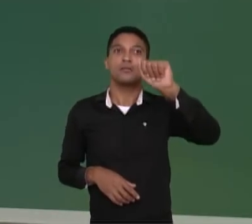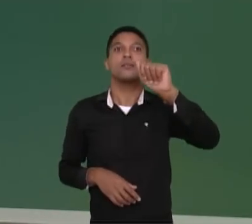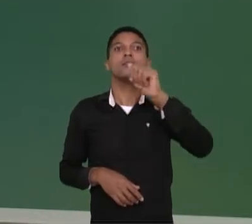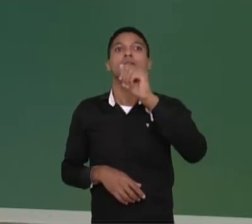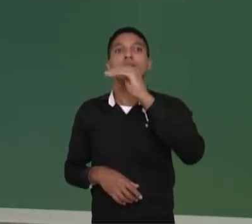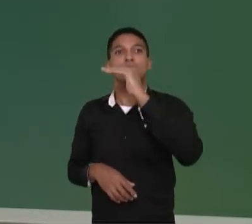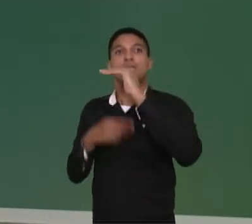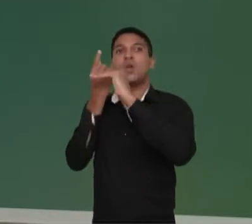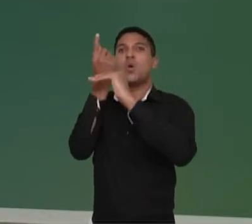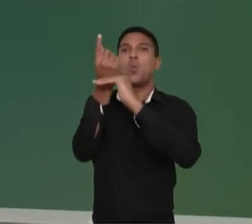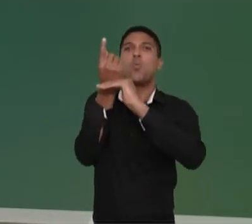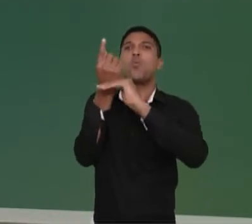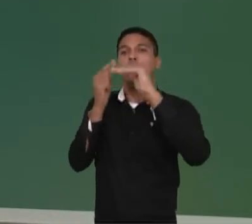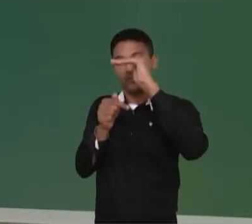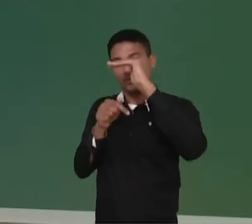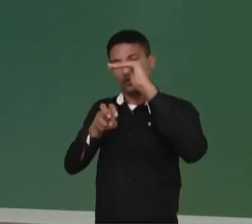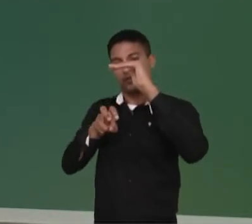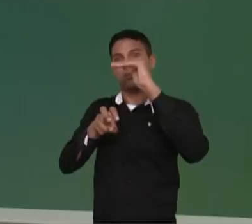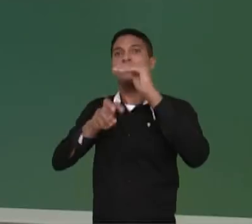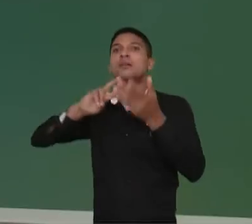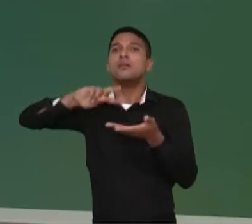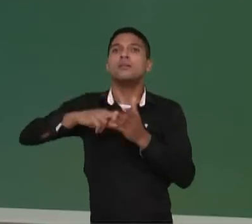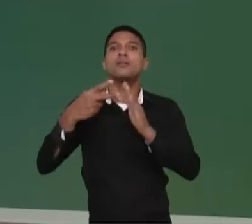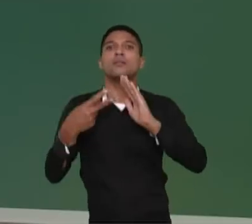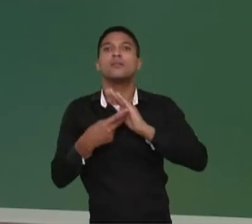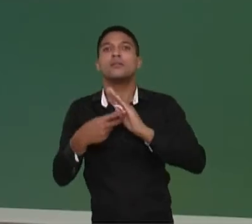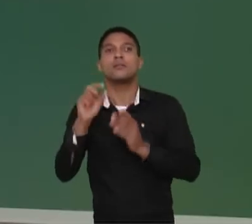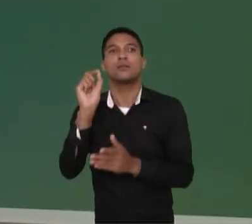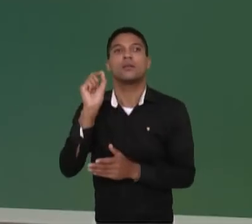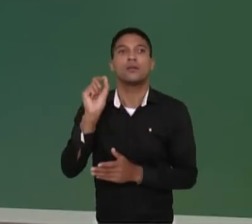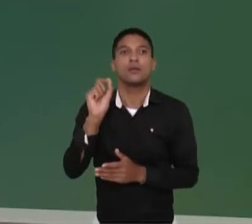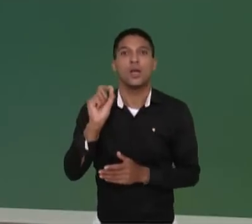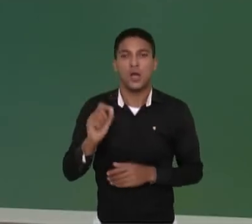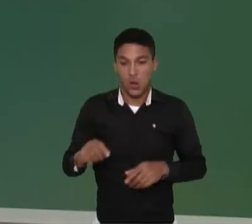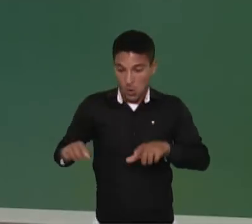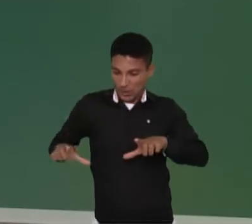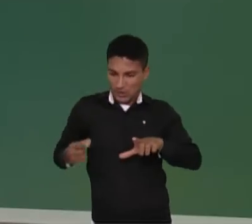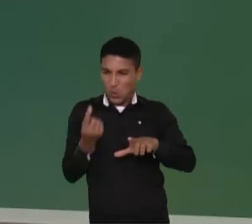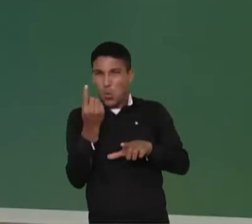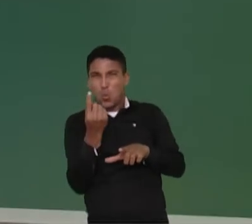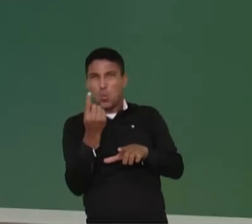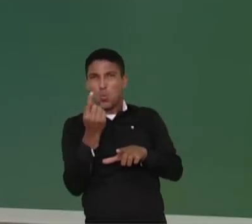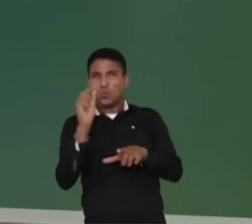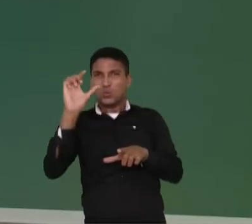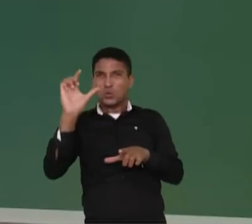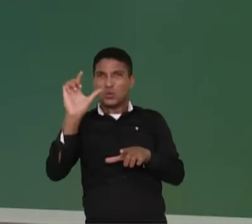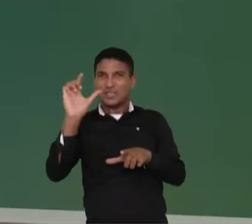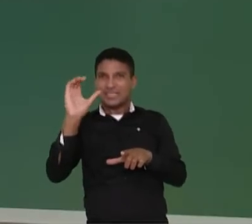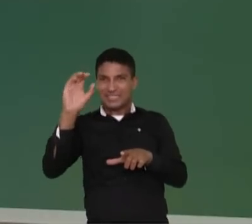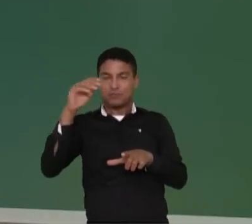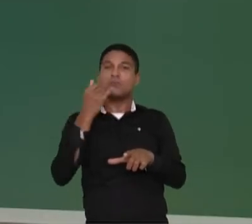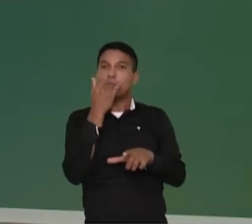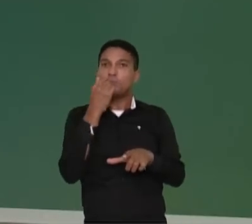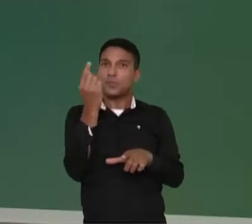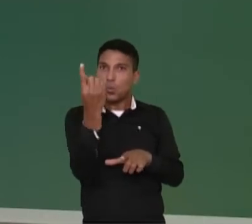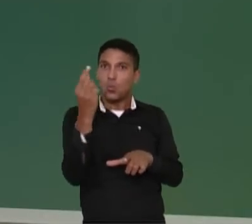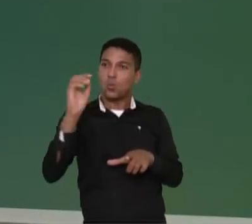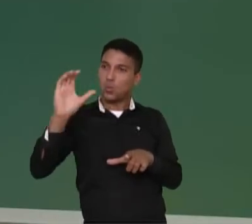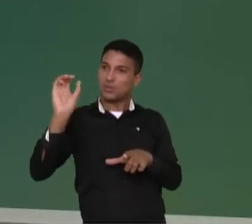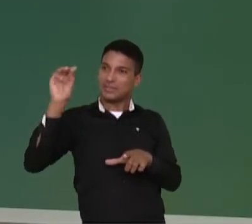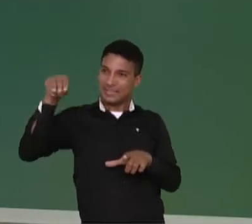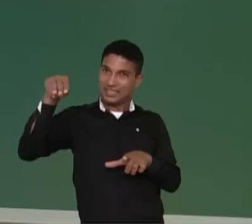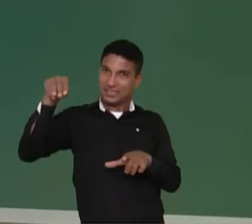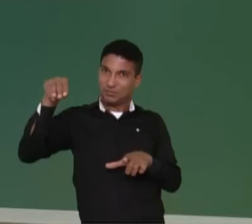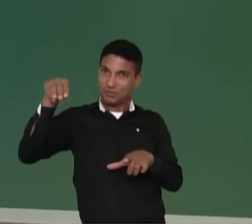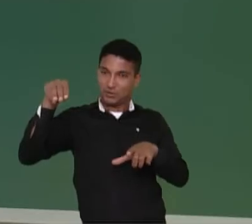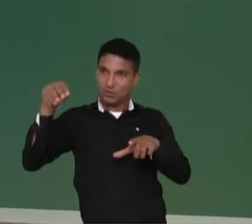75. O que isso significa? Significa que 1 centímetro na maquete equivale a 75 centímetros no